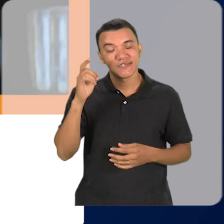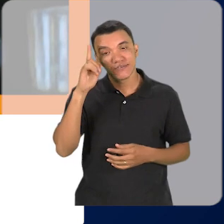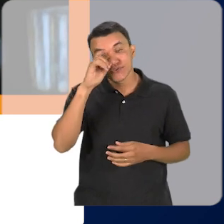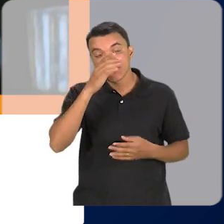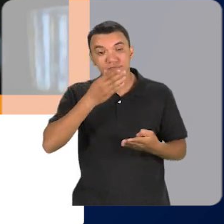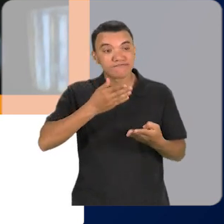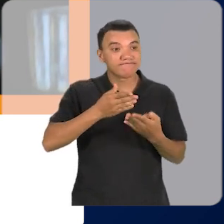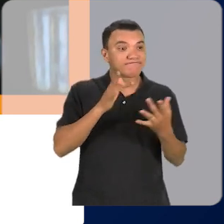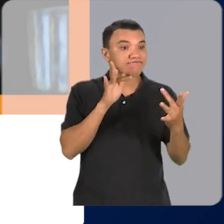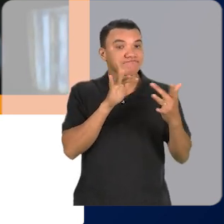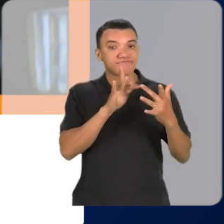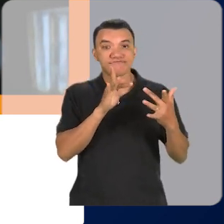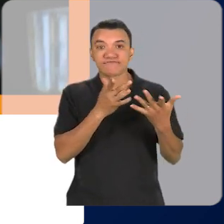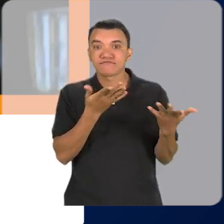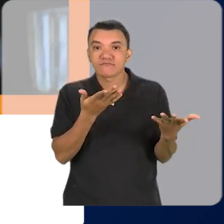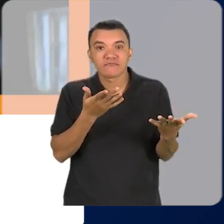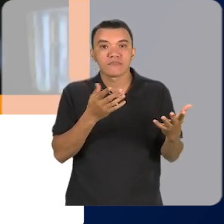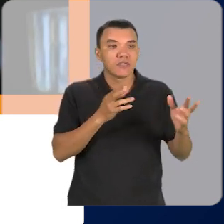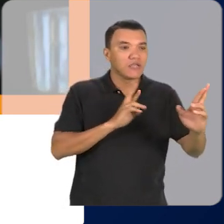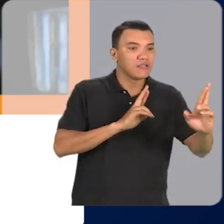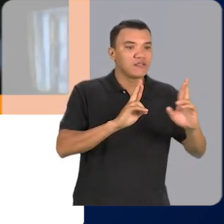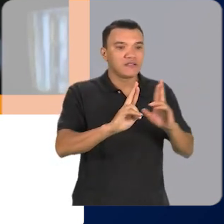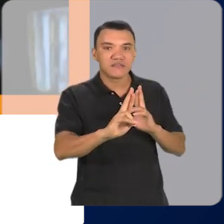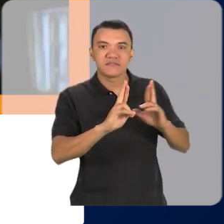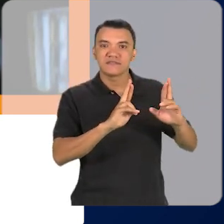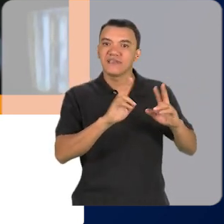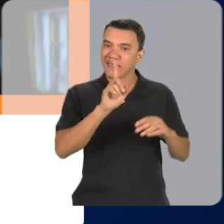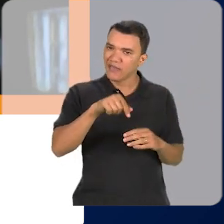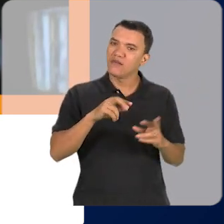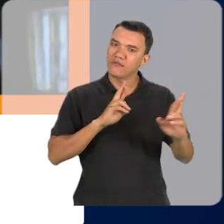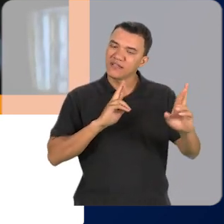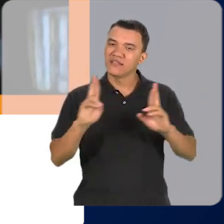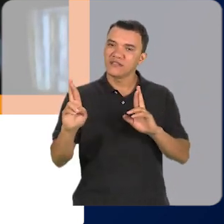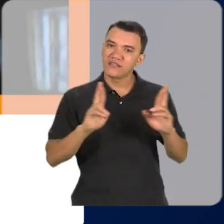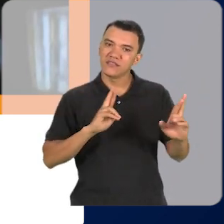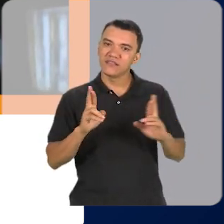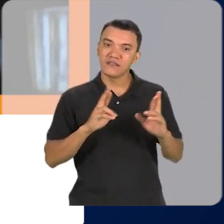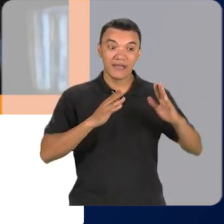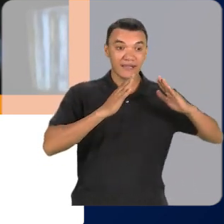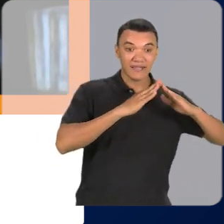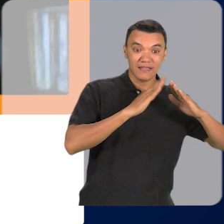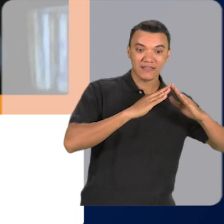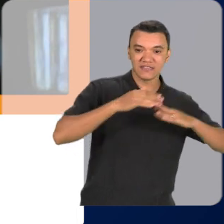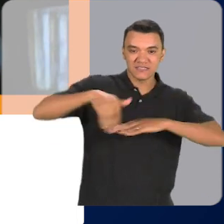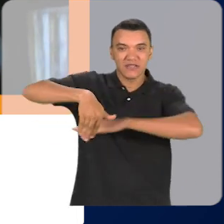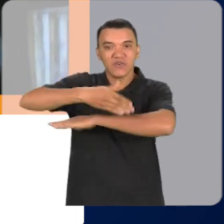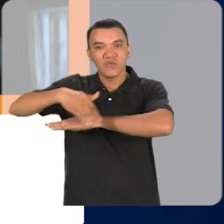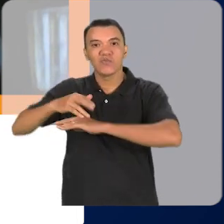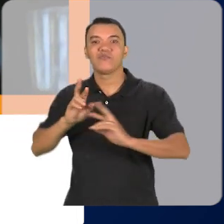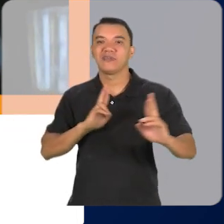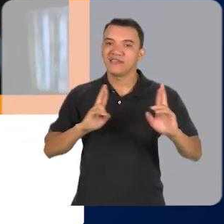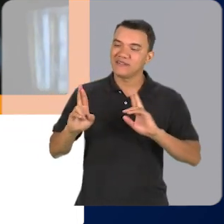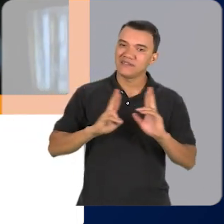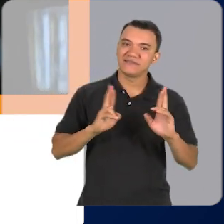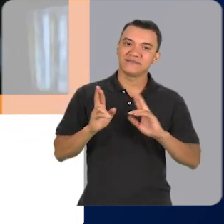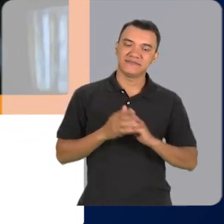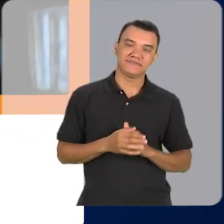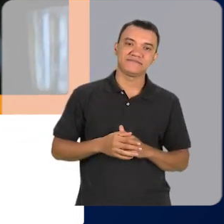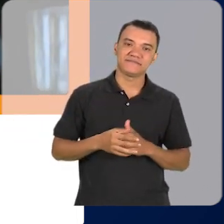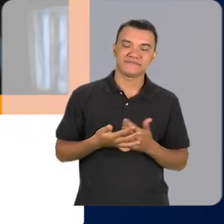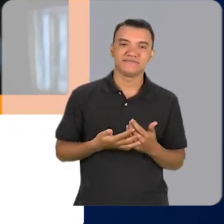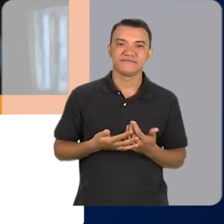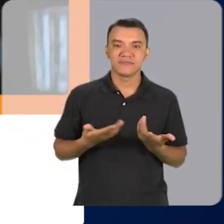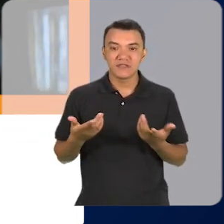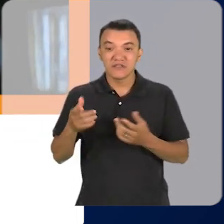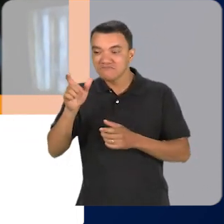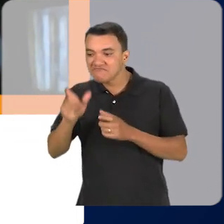dificulta esse contato, né, com essa relação, que é uma relação entre a casa e a rua, né? O espaço da rua é o espaço onde esse